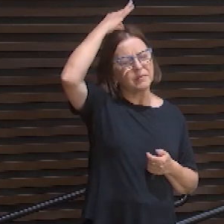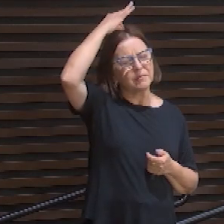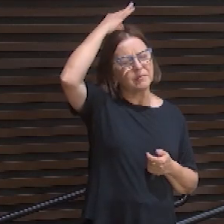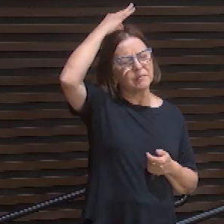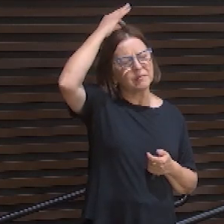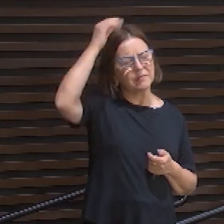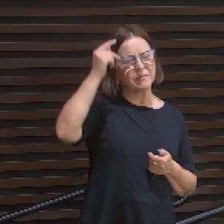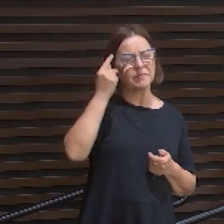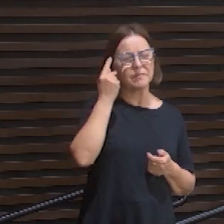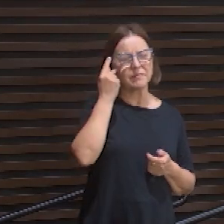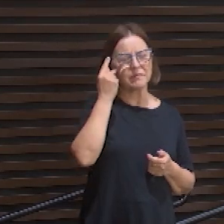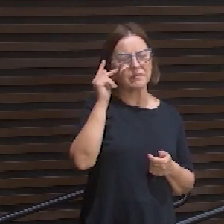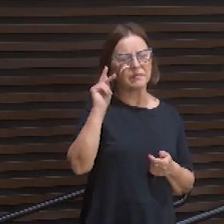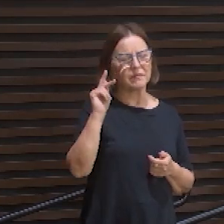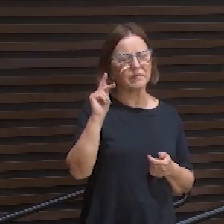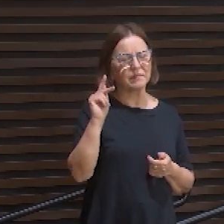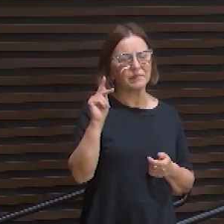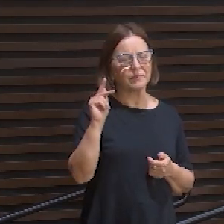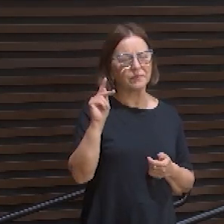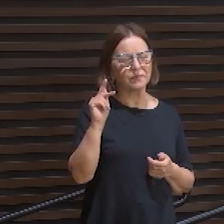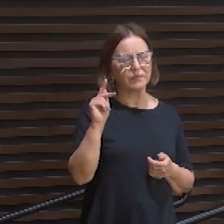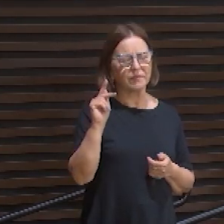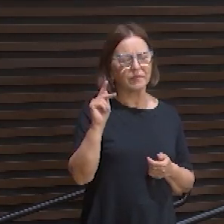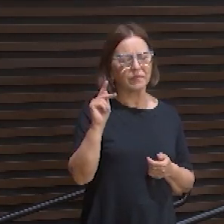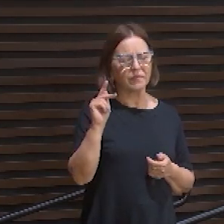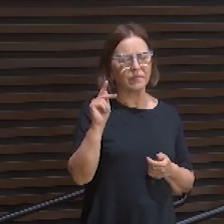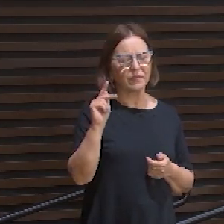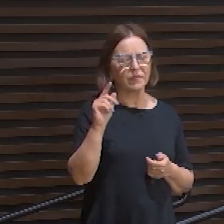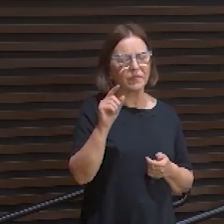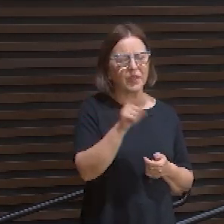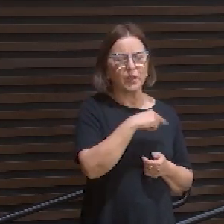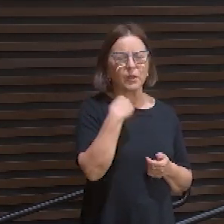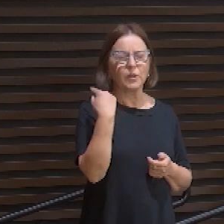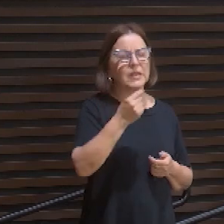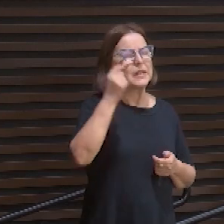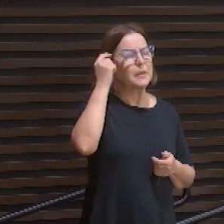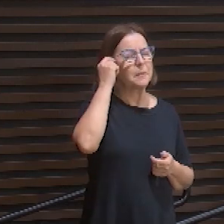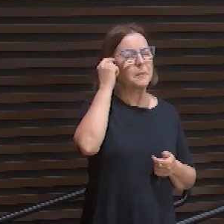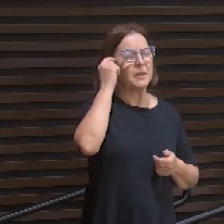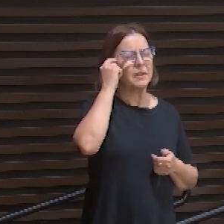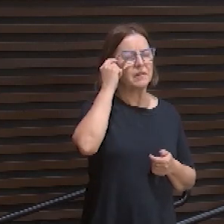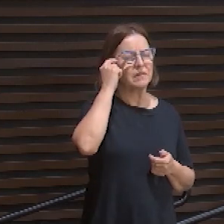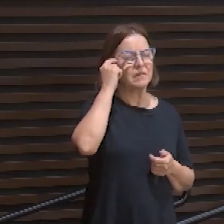que tanto nossa mente, nosso